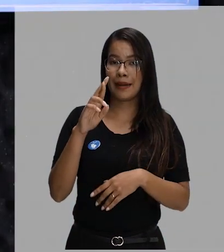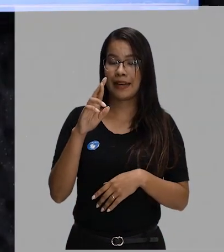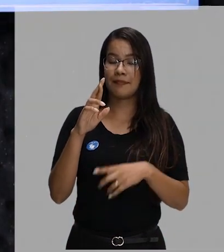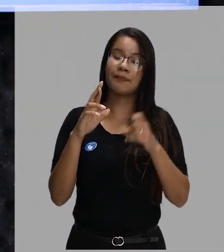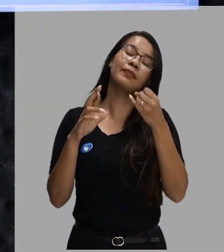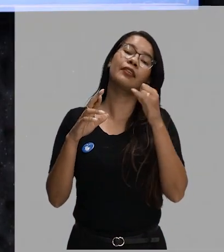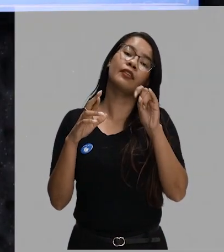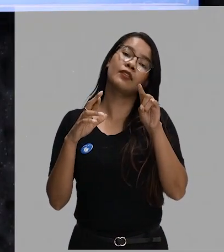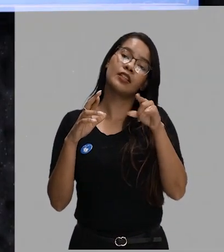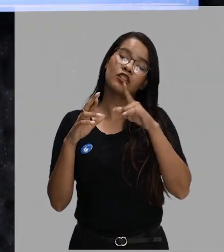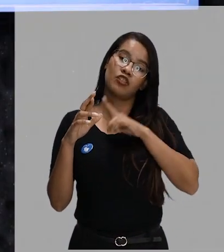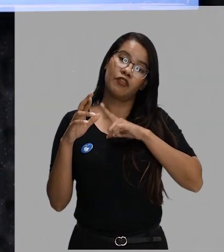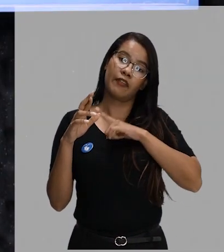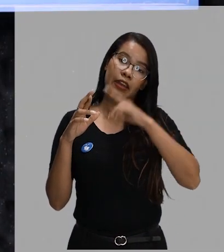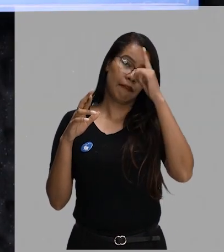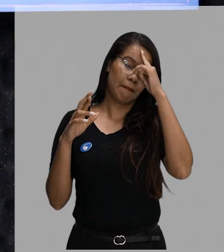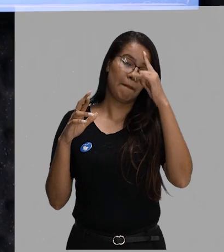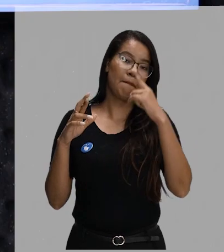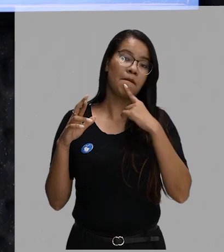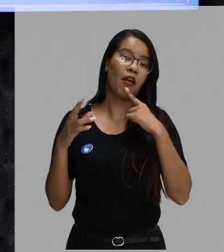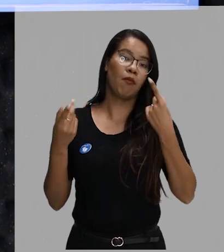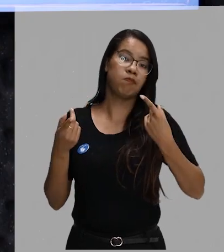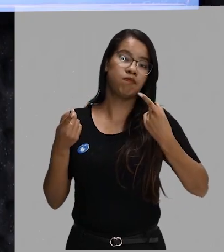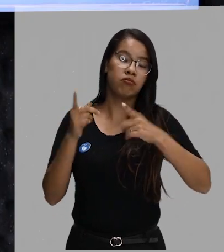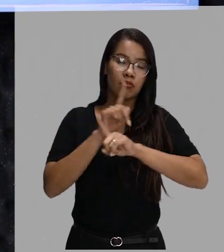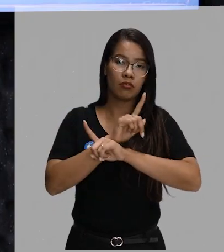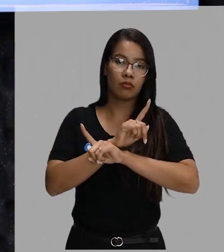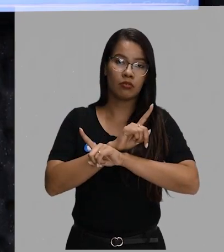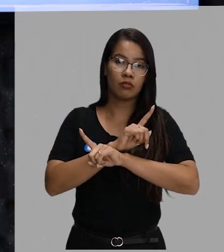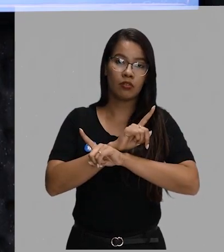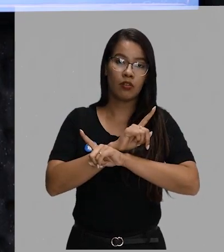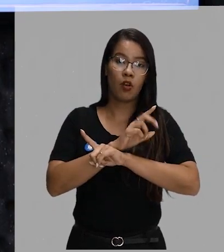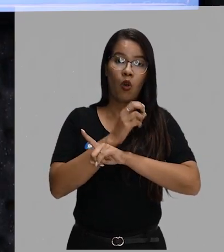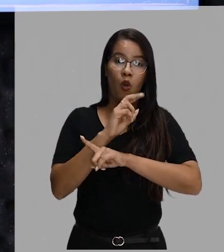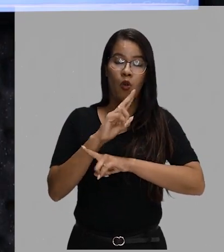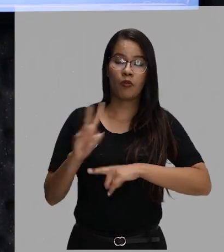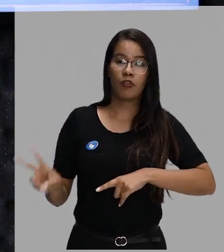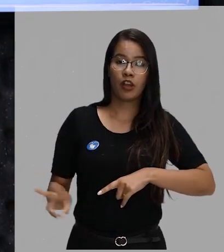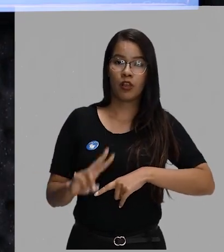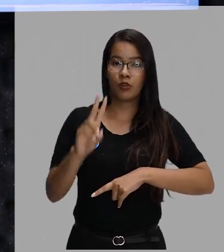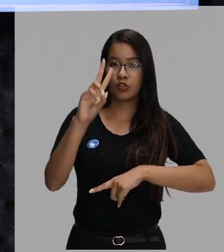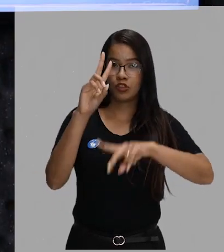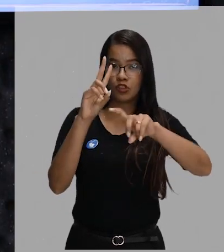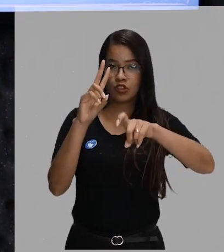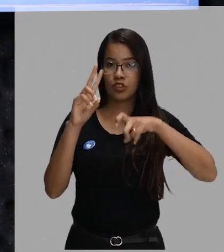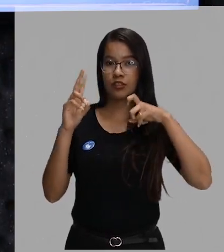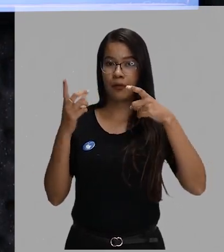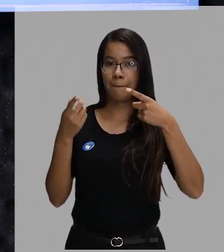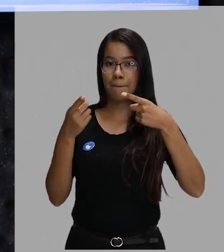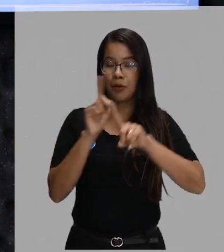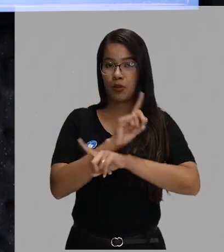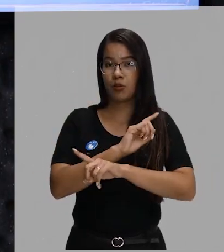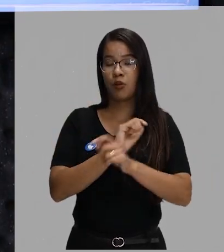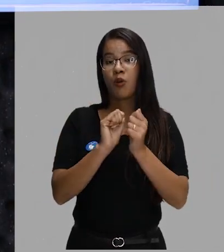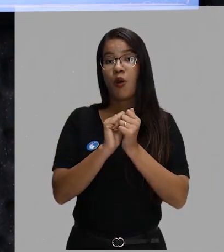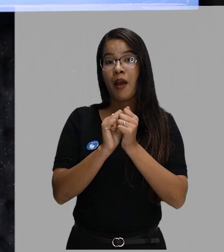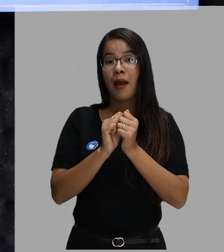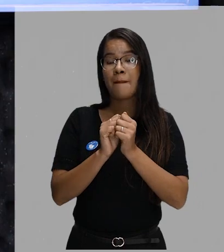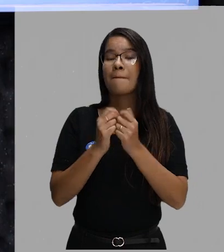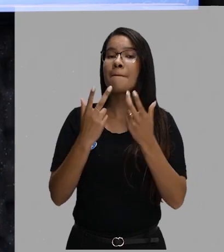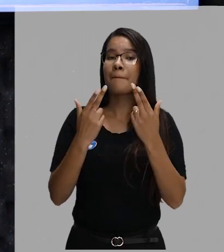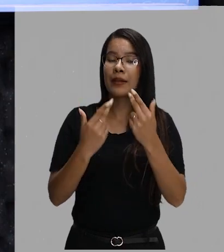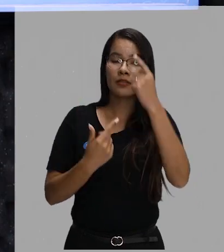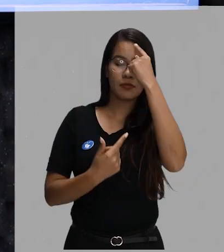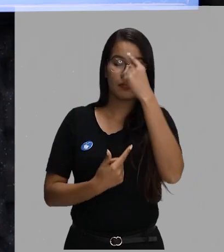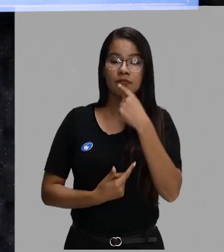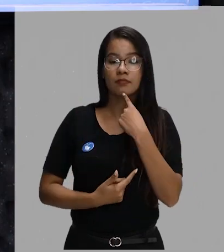você tiver imagens opostas, ou, aliás, valores de x opostos com a mesma imagem. Veja que eu peguei